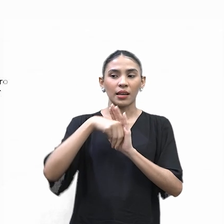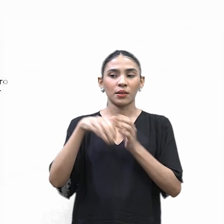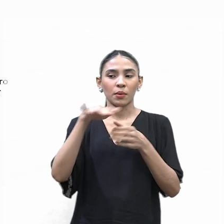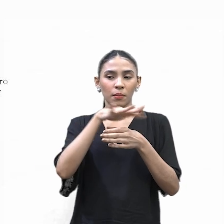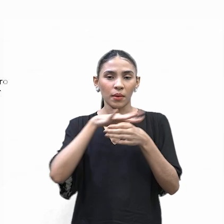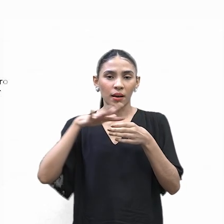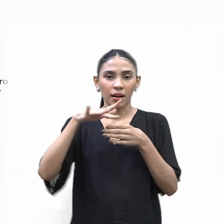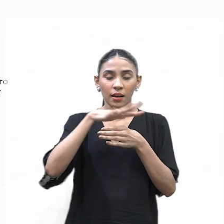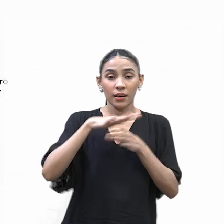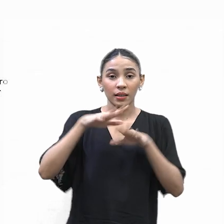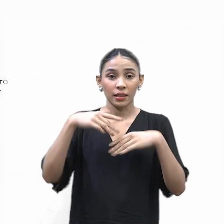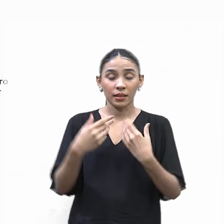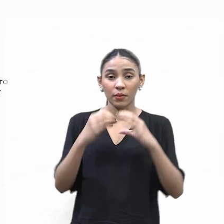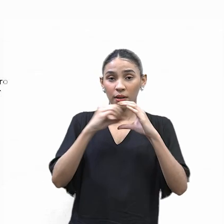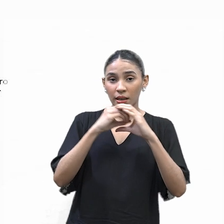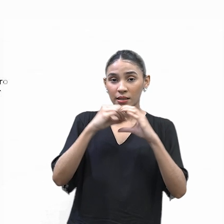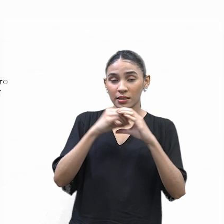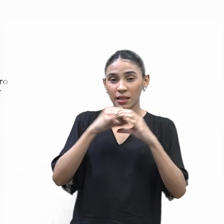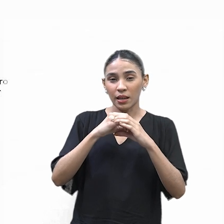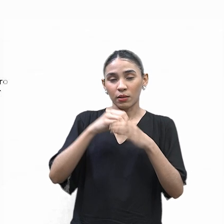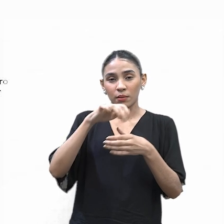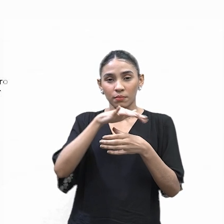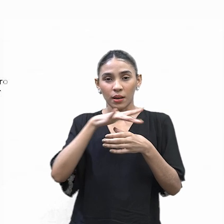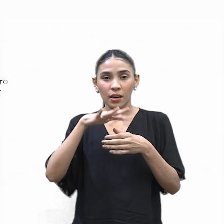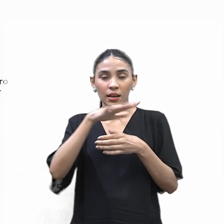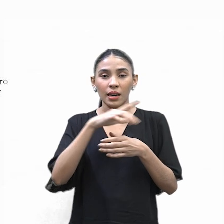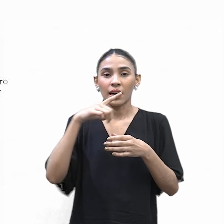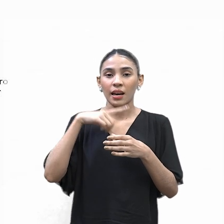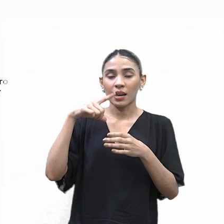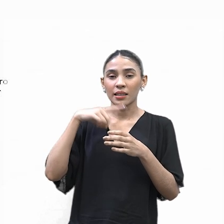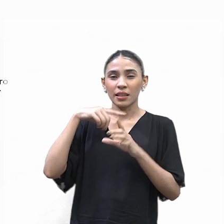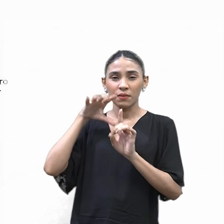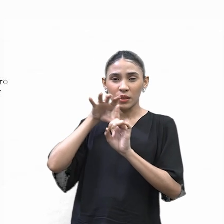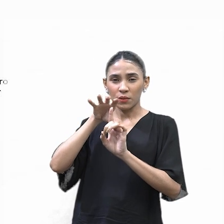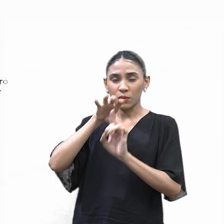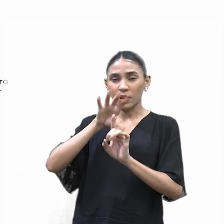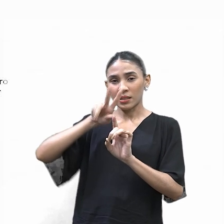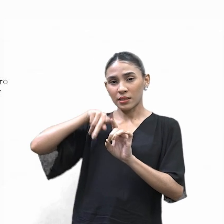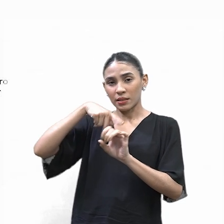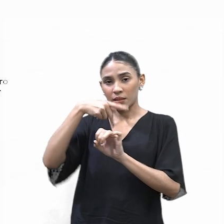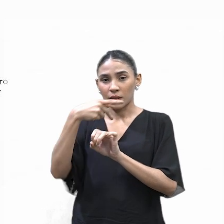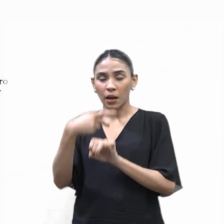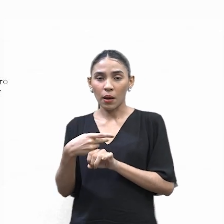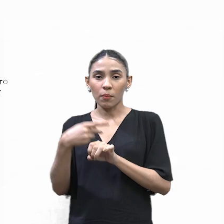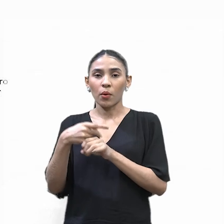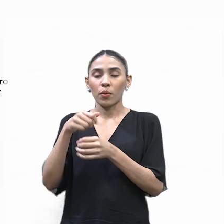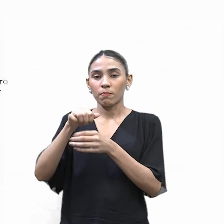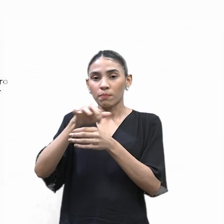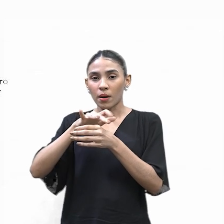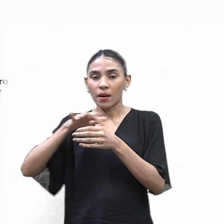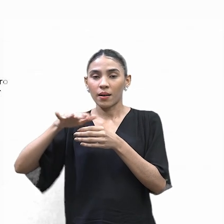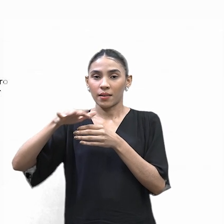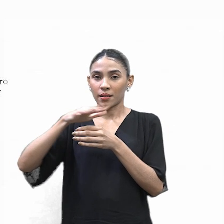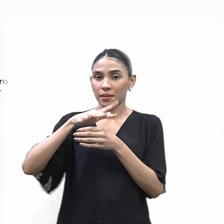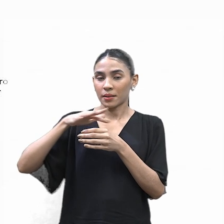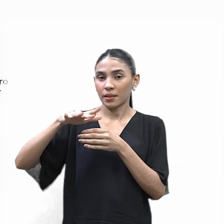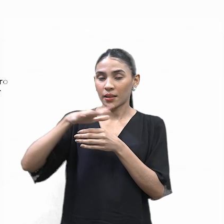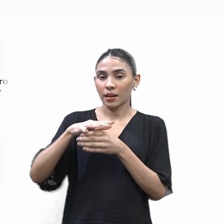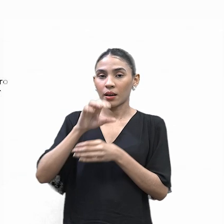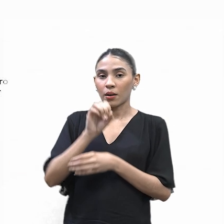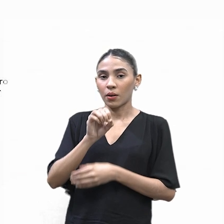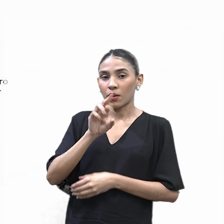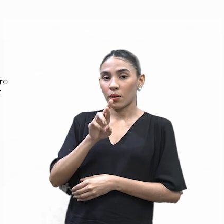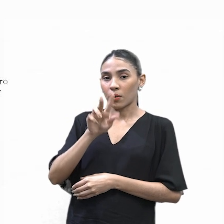célula procariótica ancestral sofreu invaginações e essas invaginações deram origem aí a